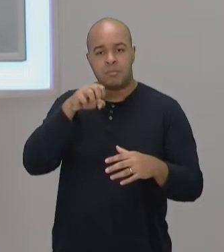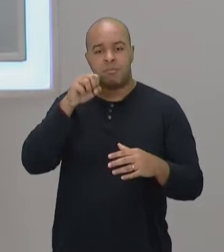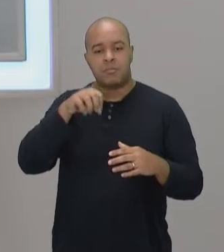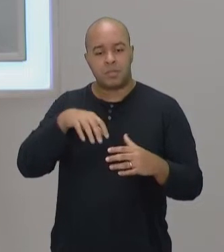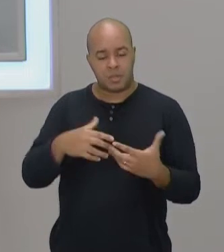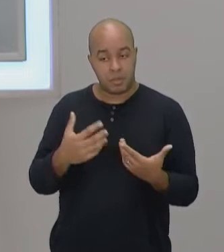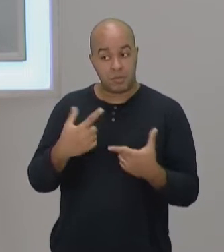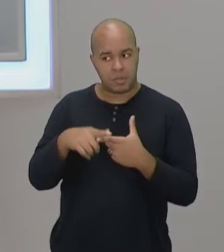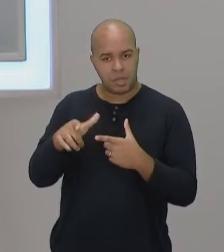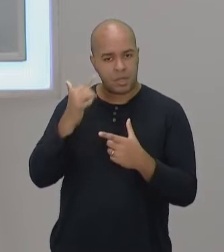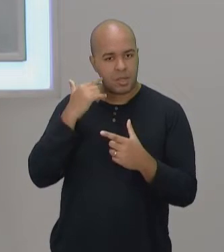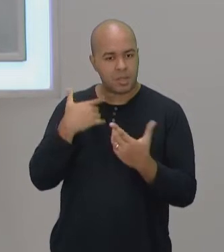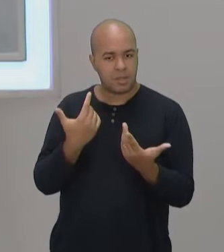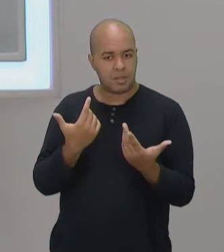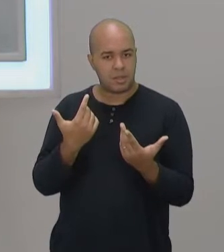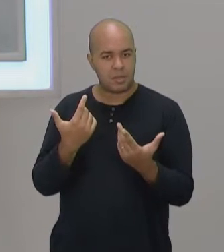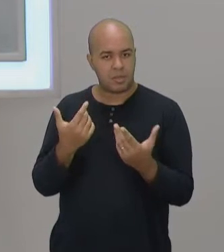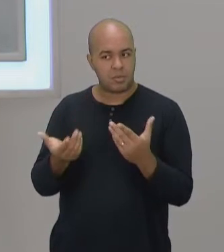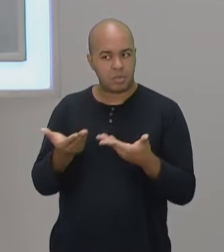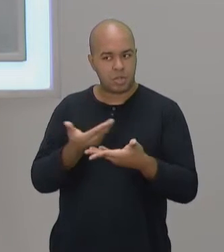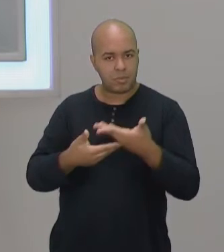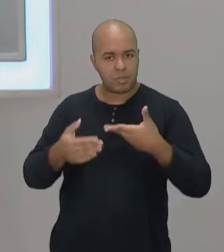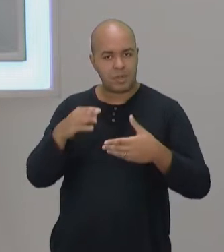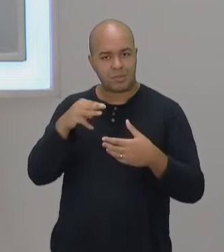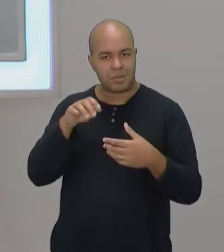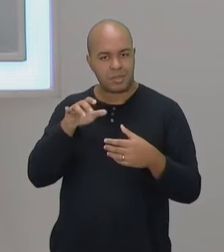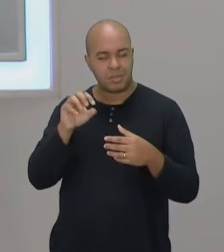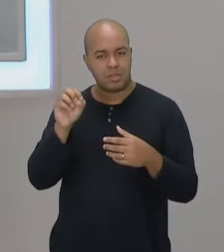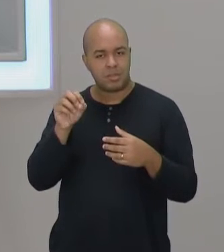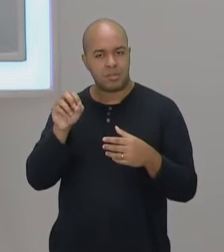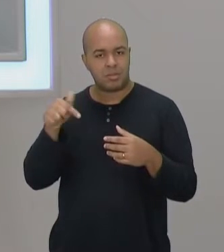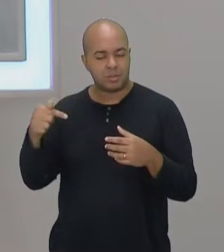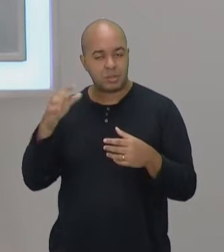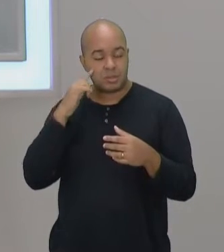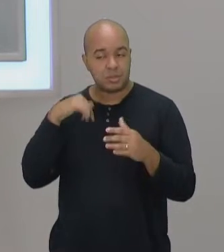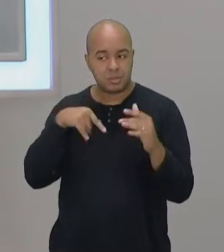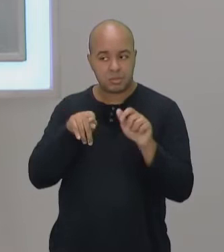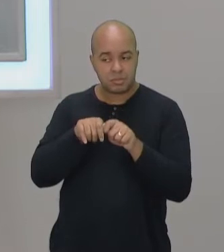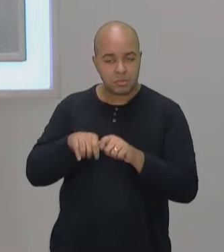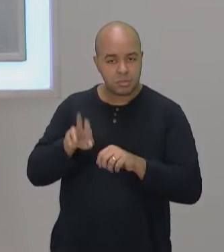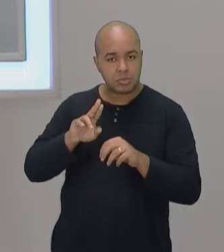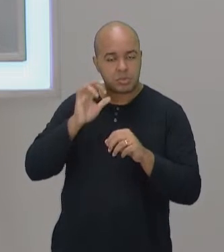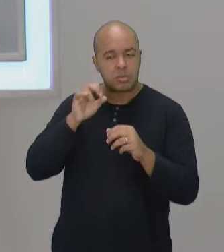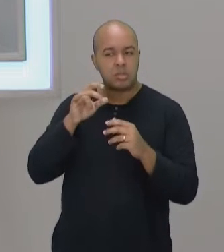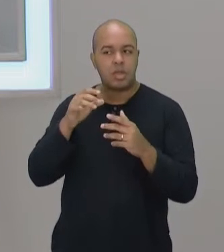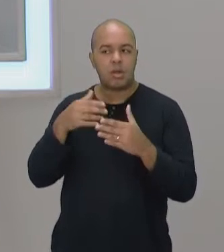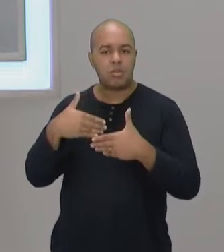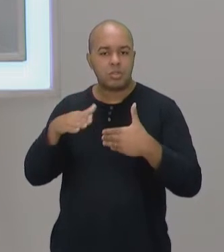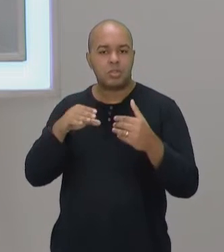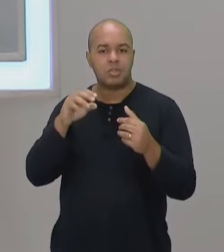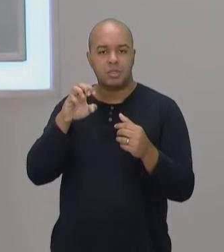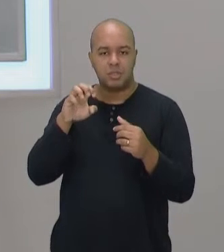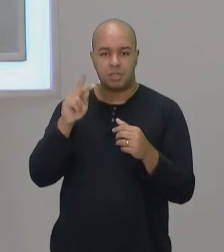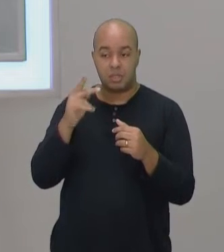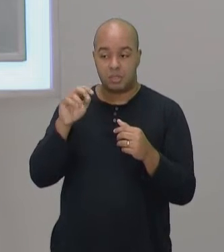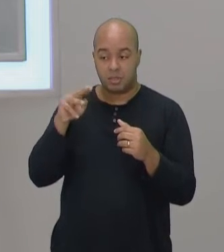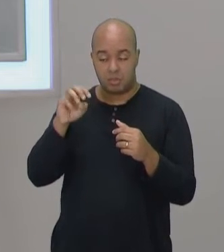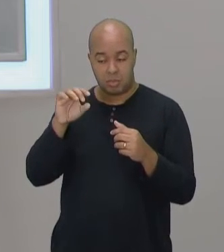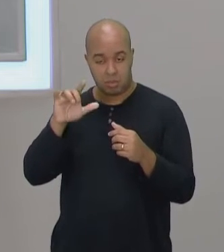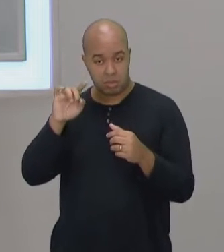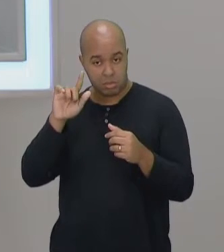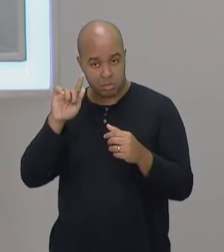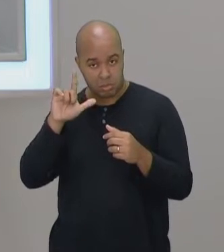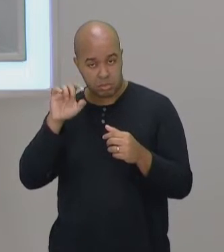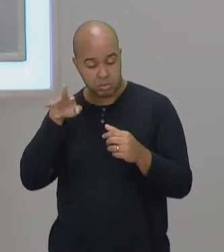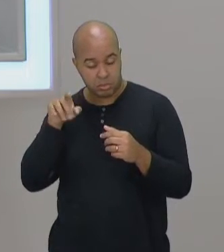respiração, porque o transporte da molécula de oxigênio ocorre por meio da molécula de hemoglobina, que é uma